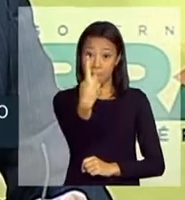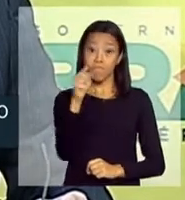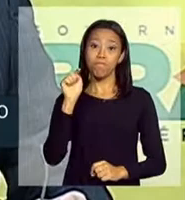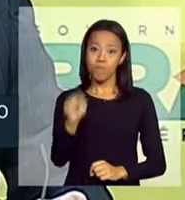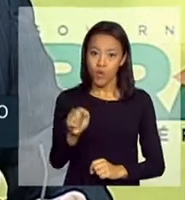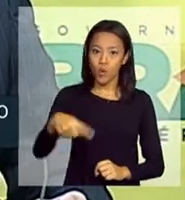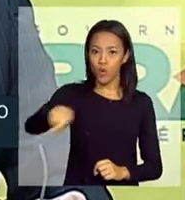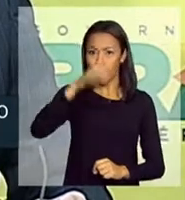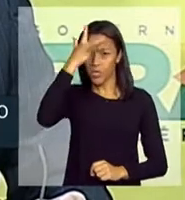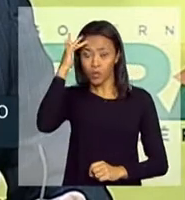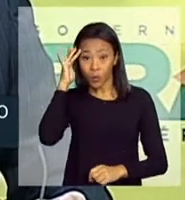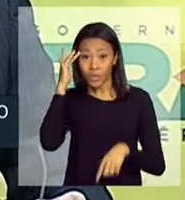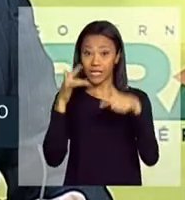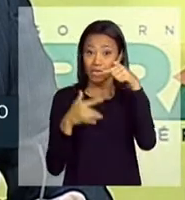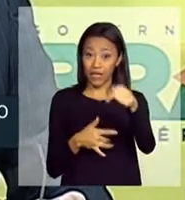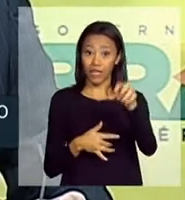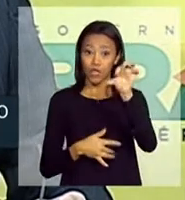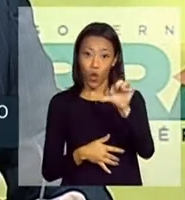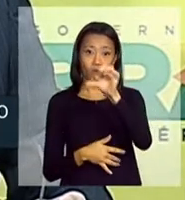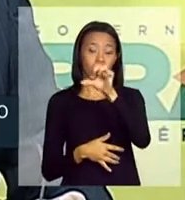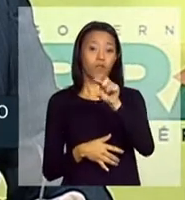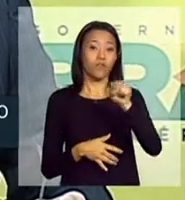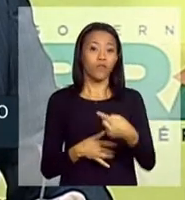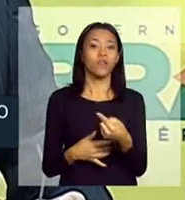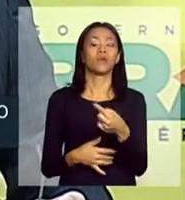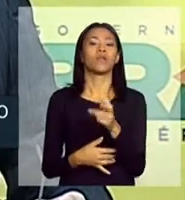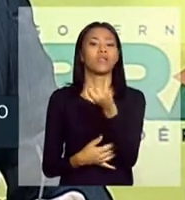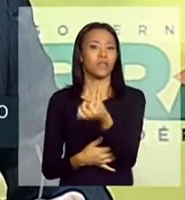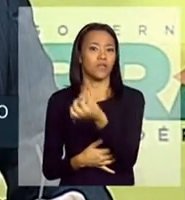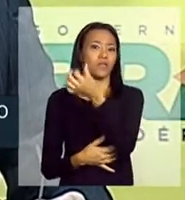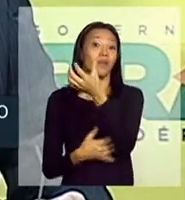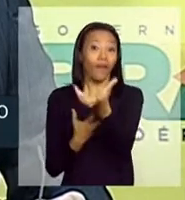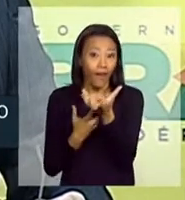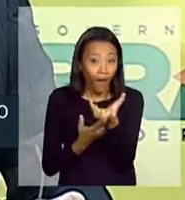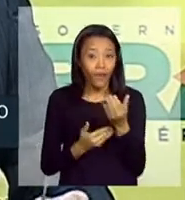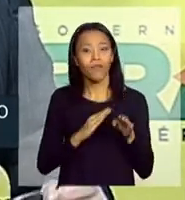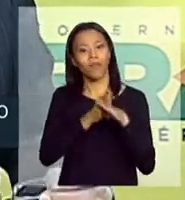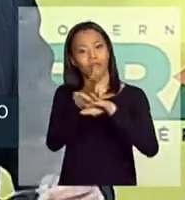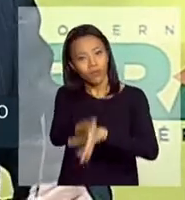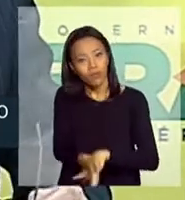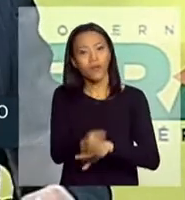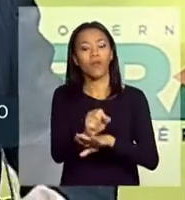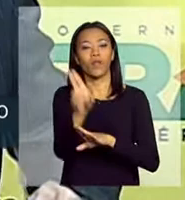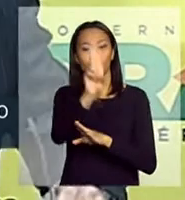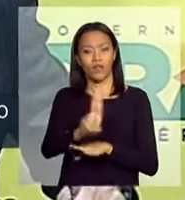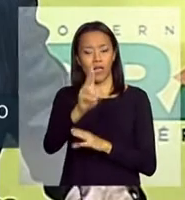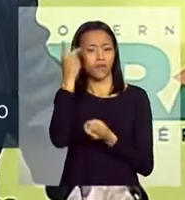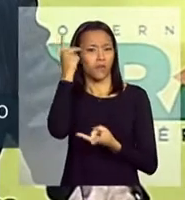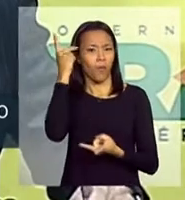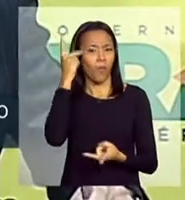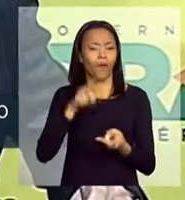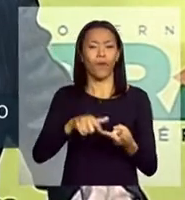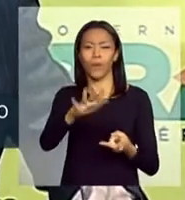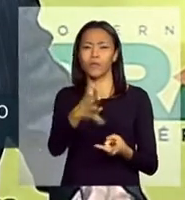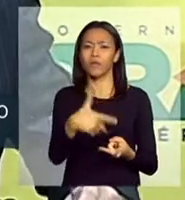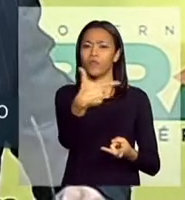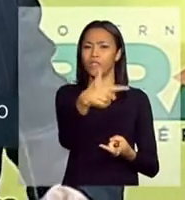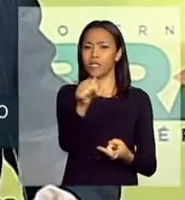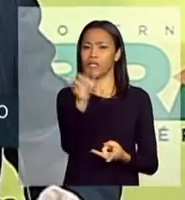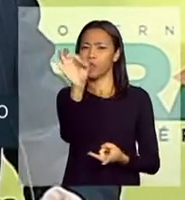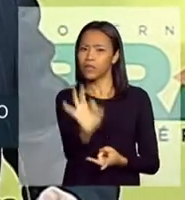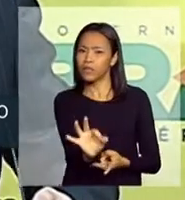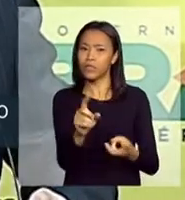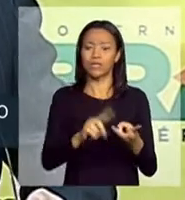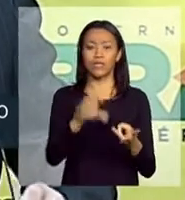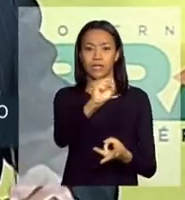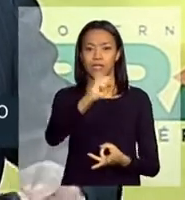mil habitantes 79,6 habitantes quer entrar na Universidade de São Paulo em torno de 27